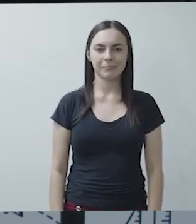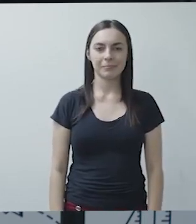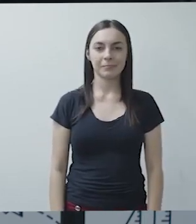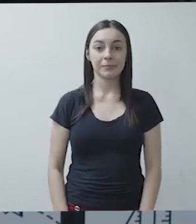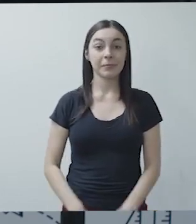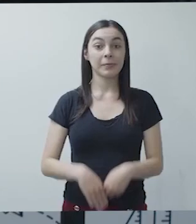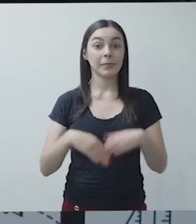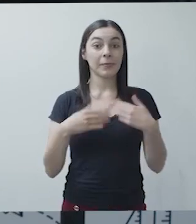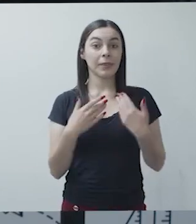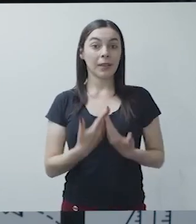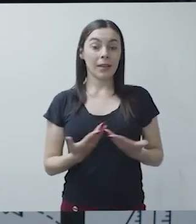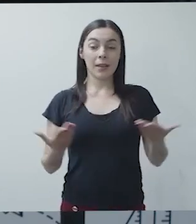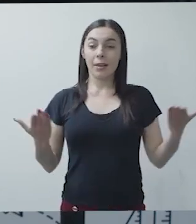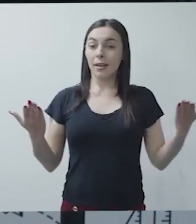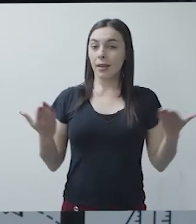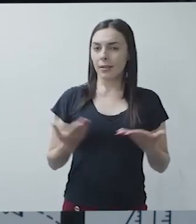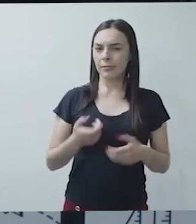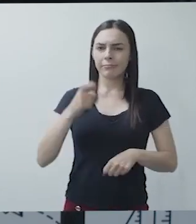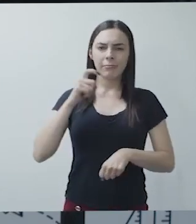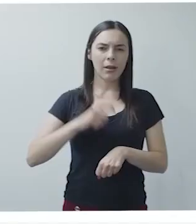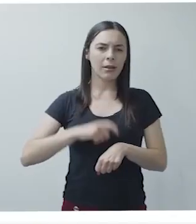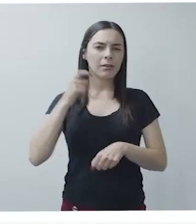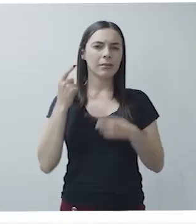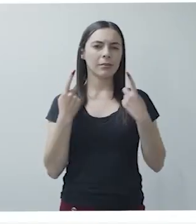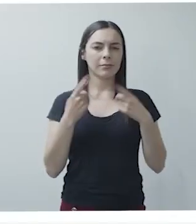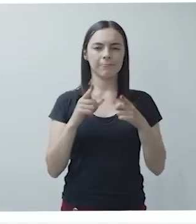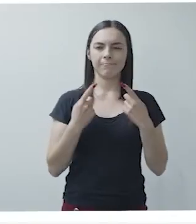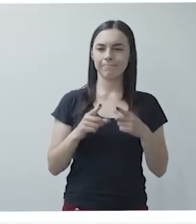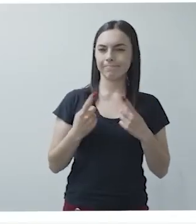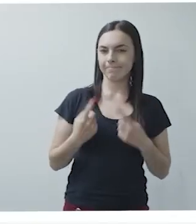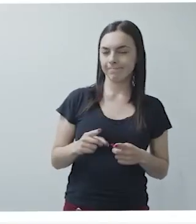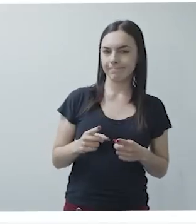Então, agora, nós vamos para os desafios.